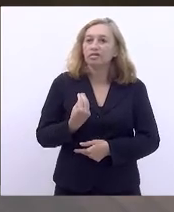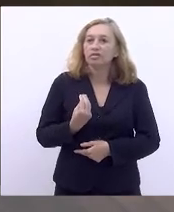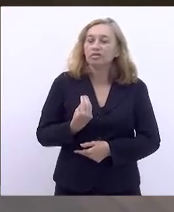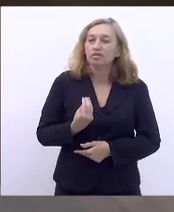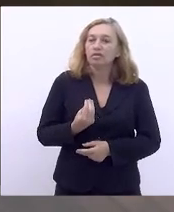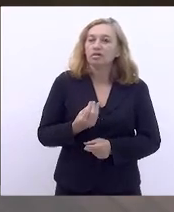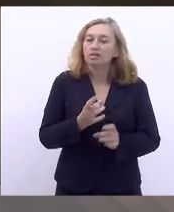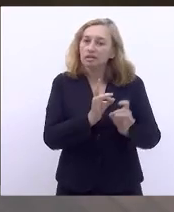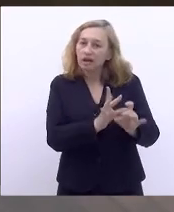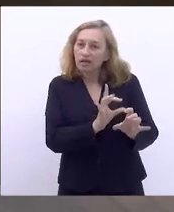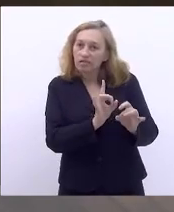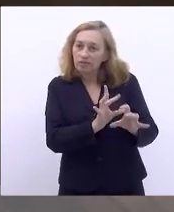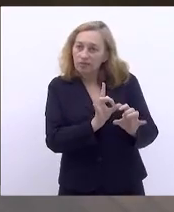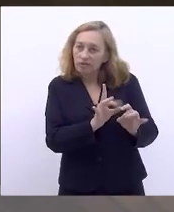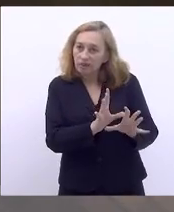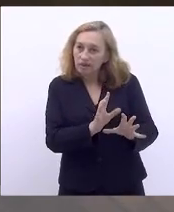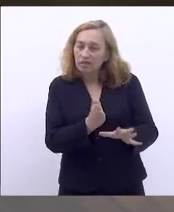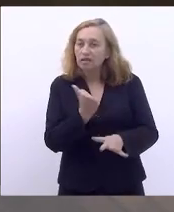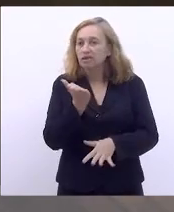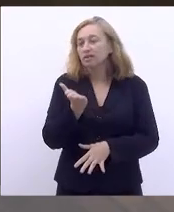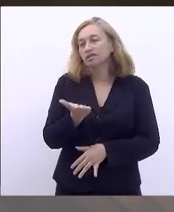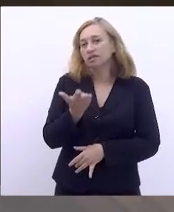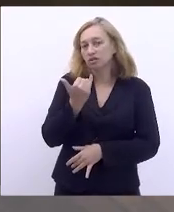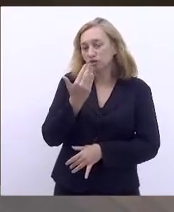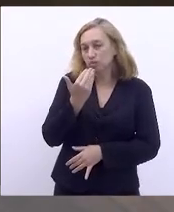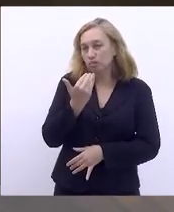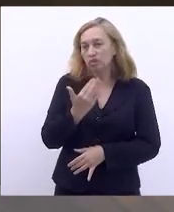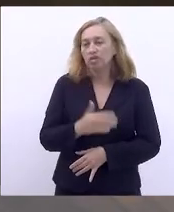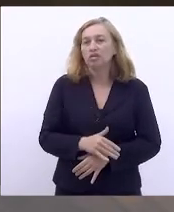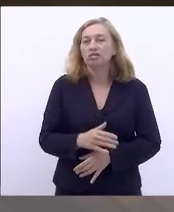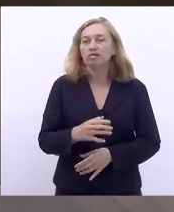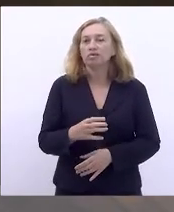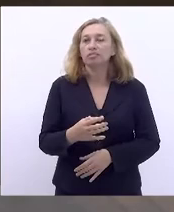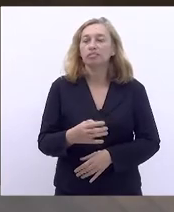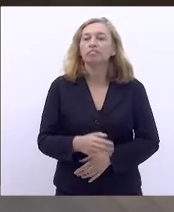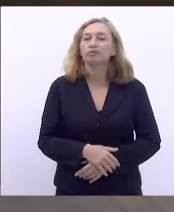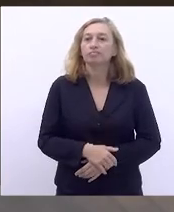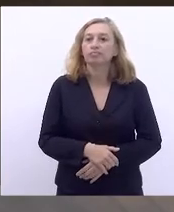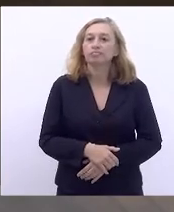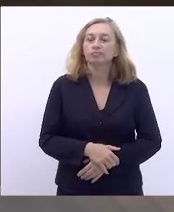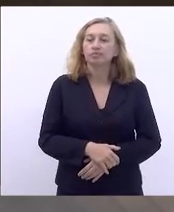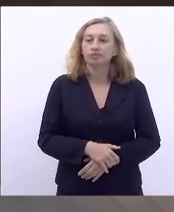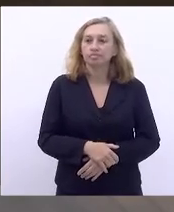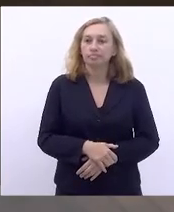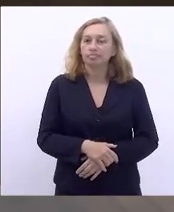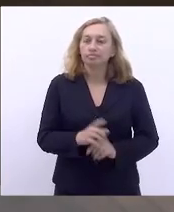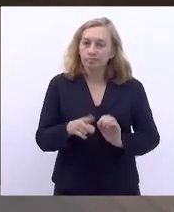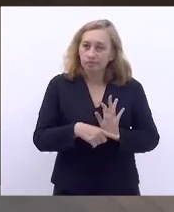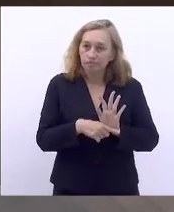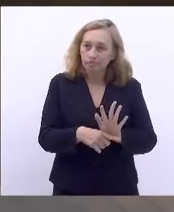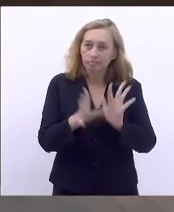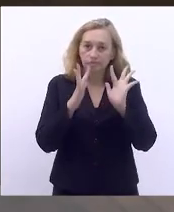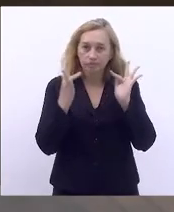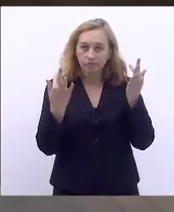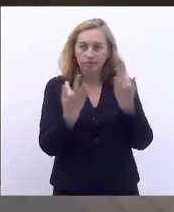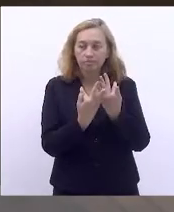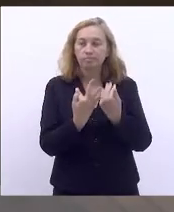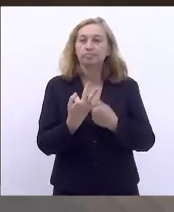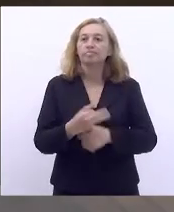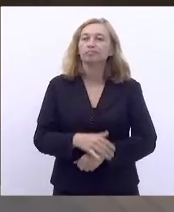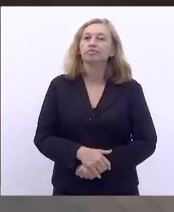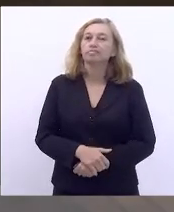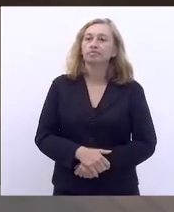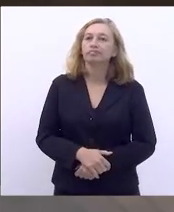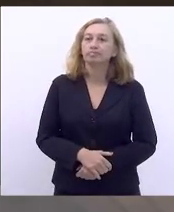famílias, muitas delas são arrimos de família, exatamente elas tiram esse sustento das suas bancas de